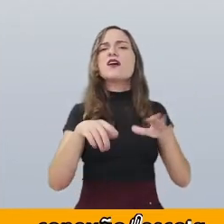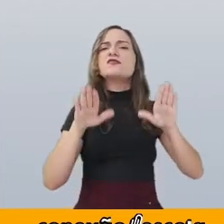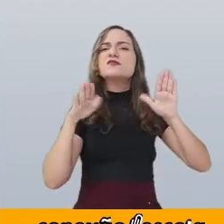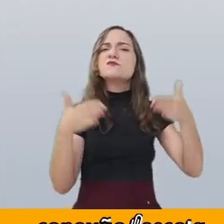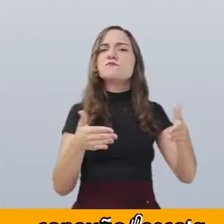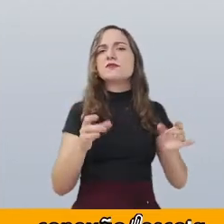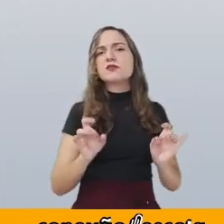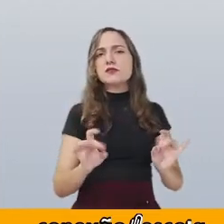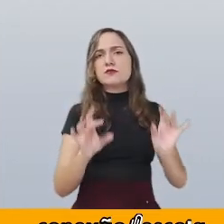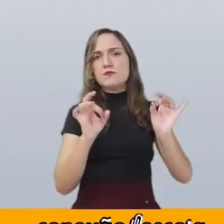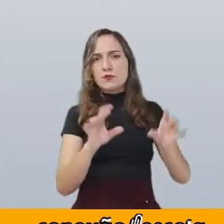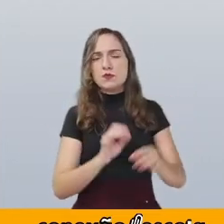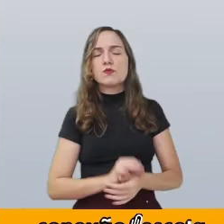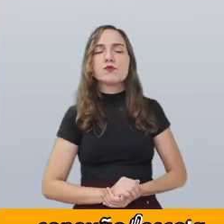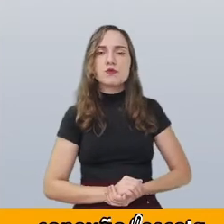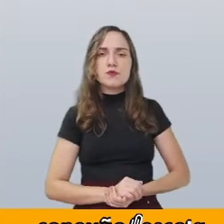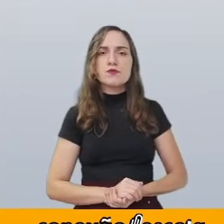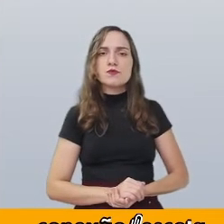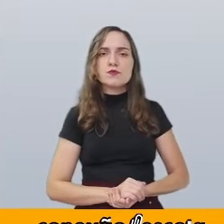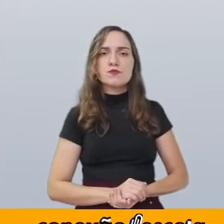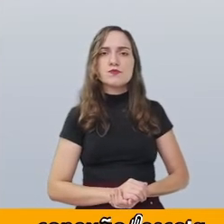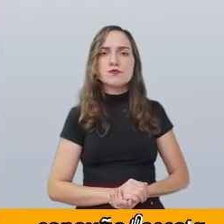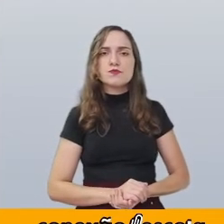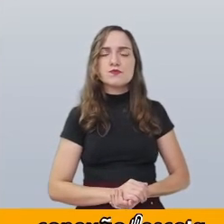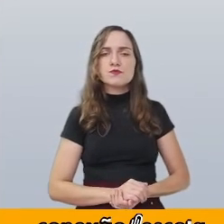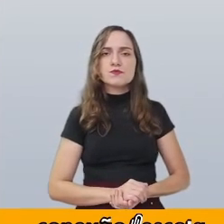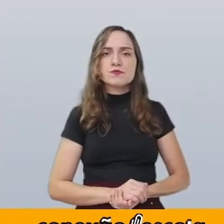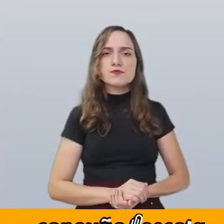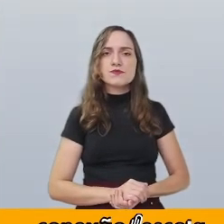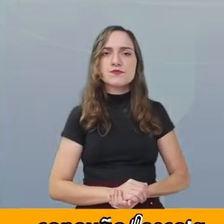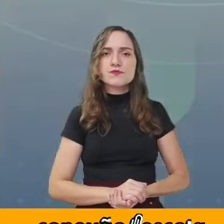específico do que a manchete.